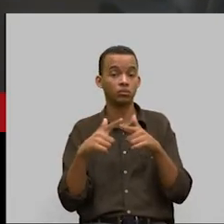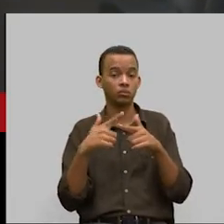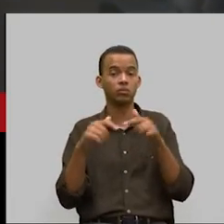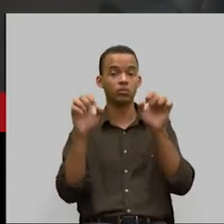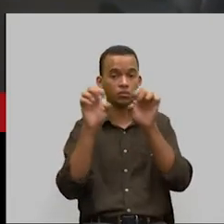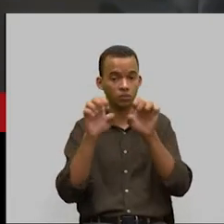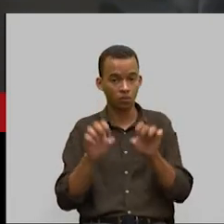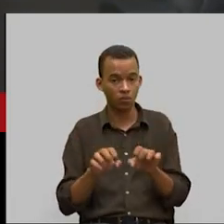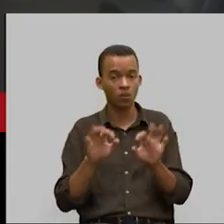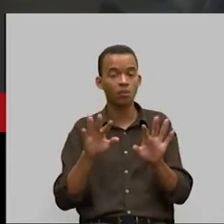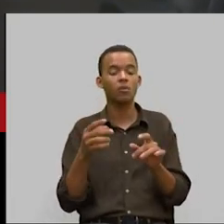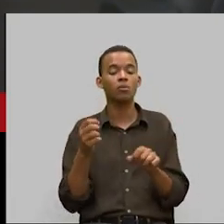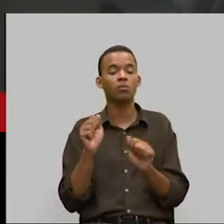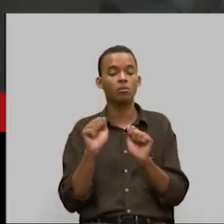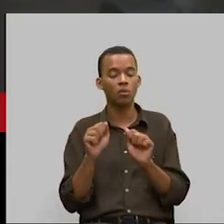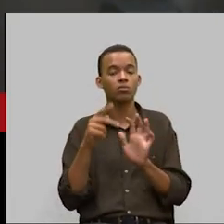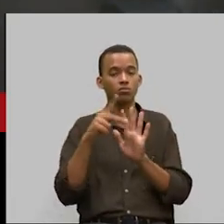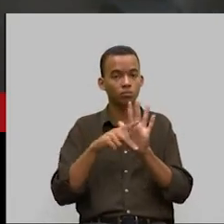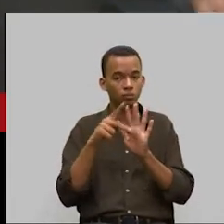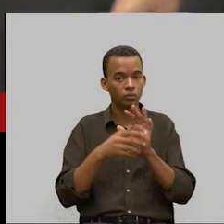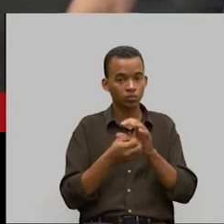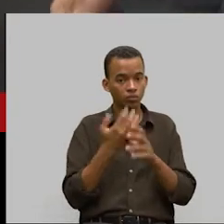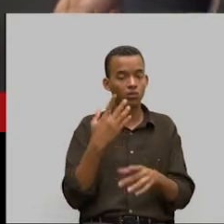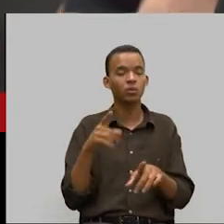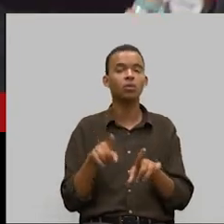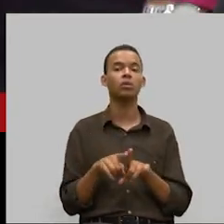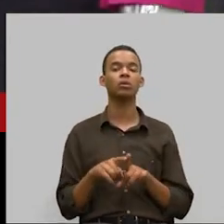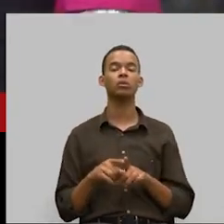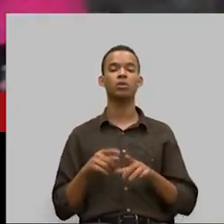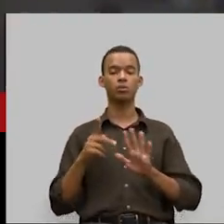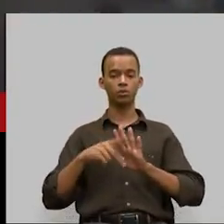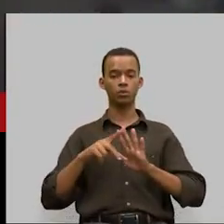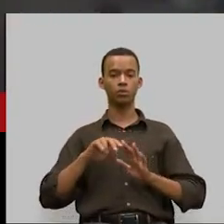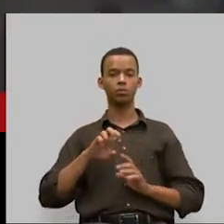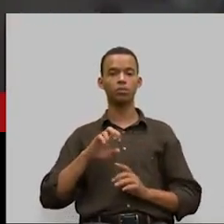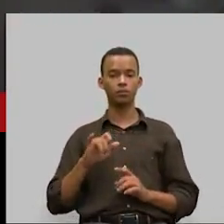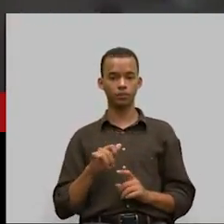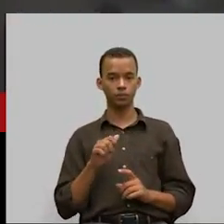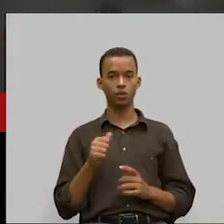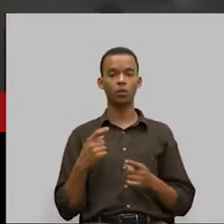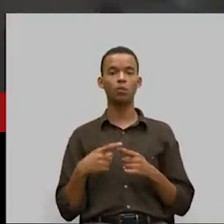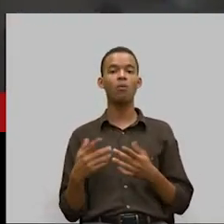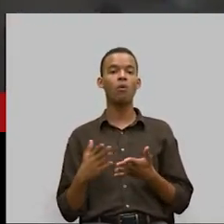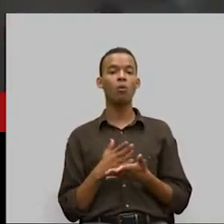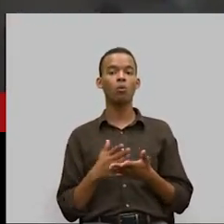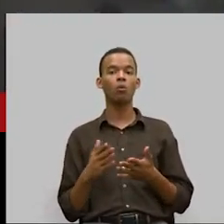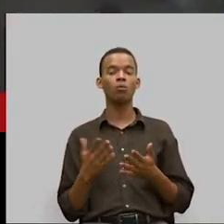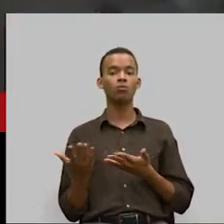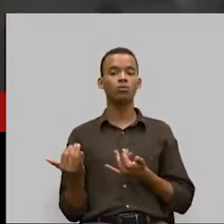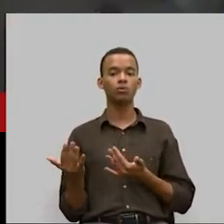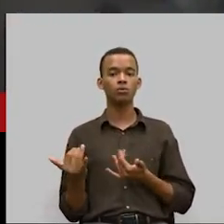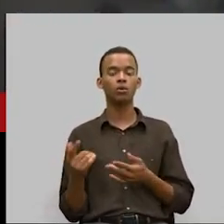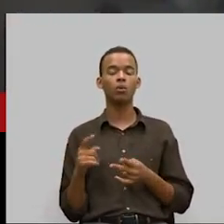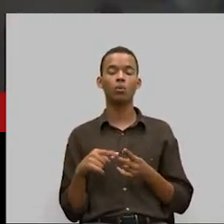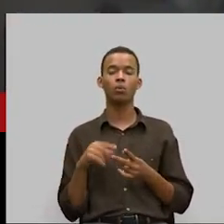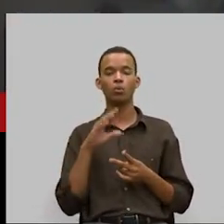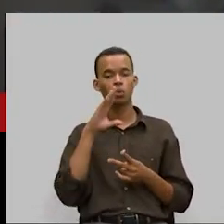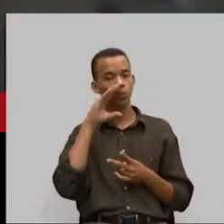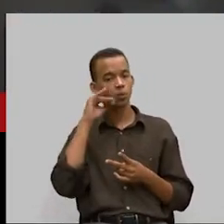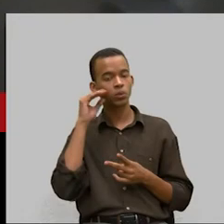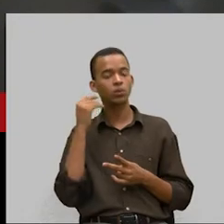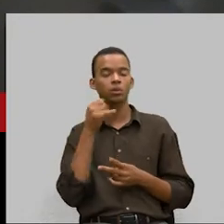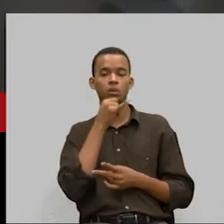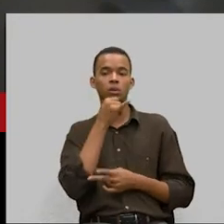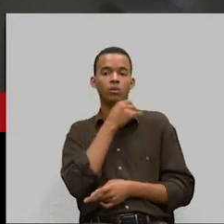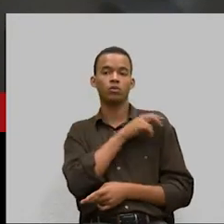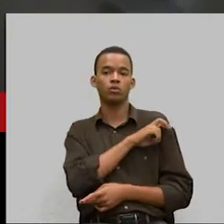a escola pode ter EJA para aqueles alunos que muitas vezes deixam a escola depois da quinta série da quarta série